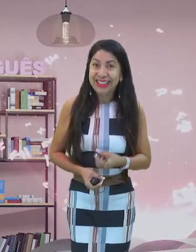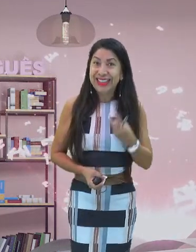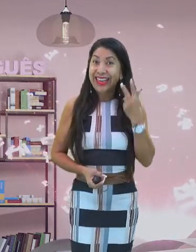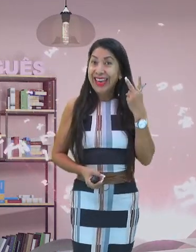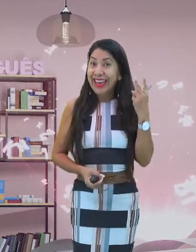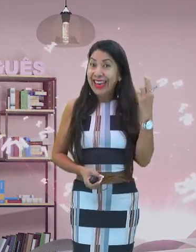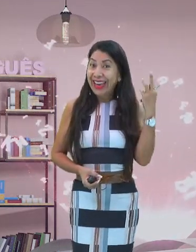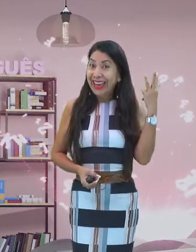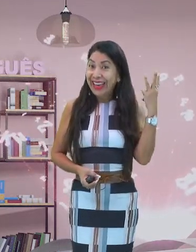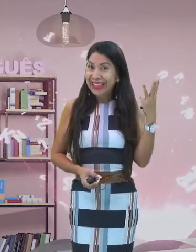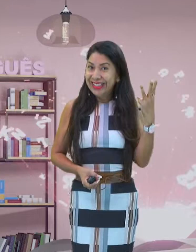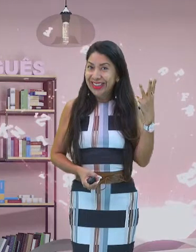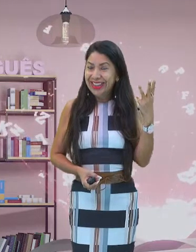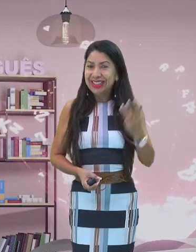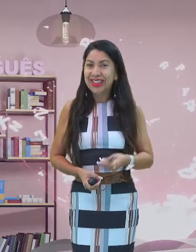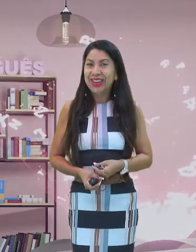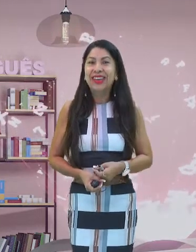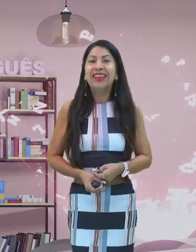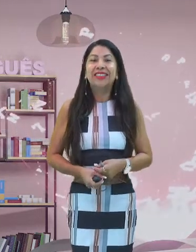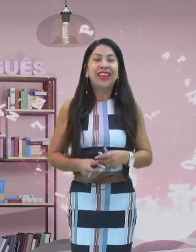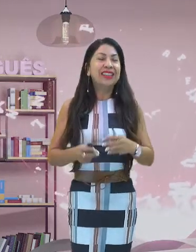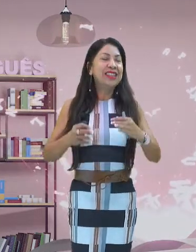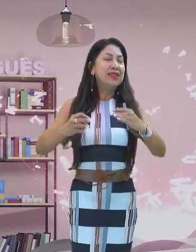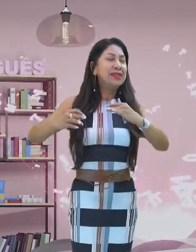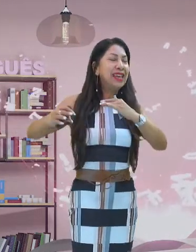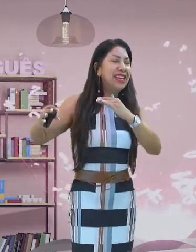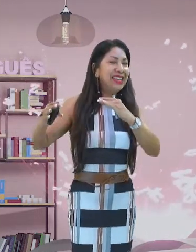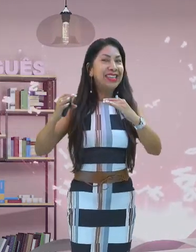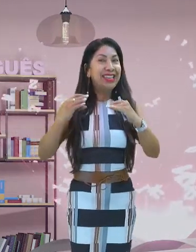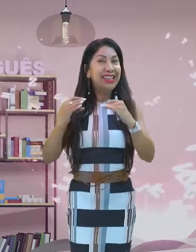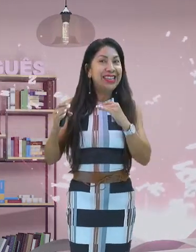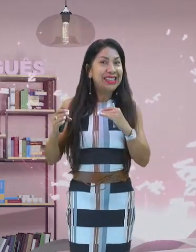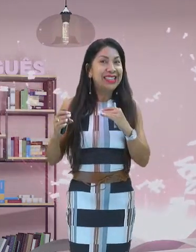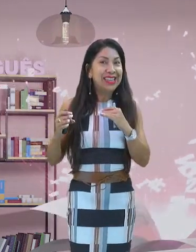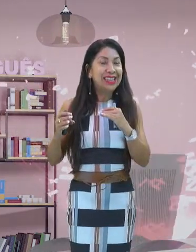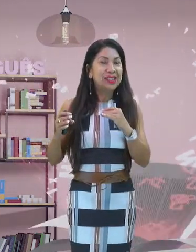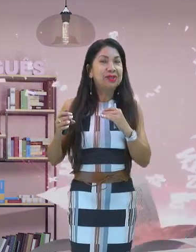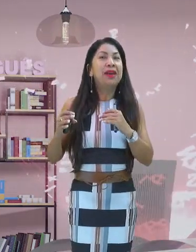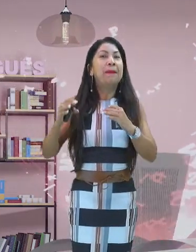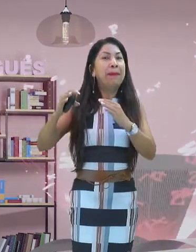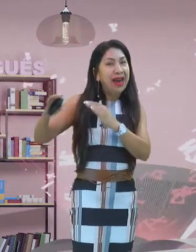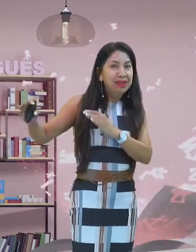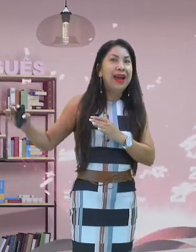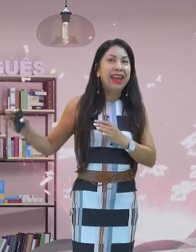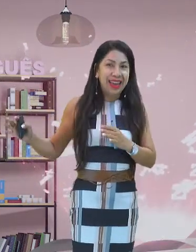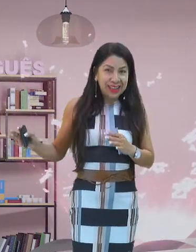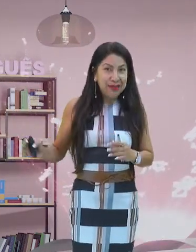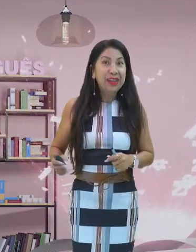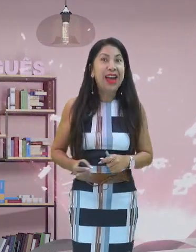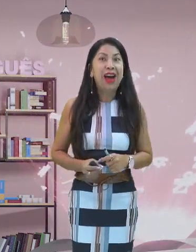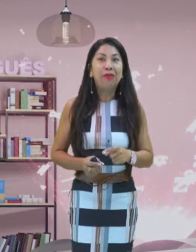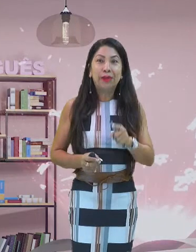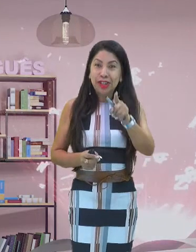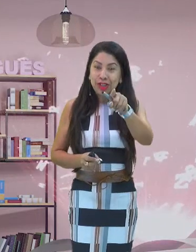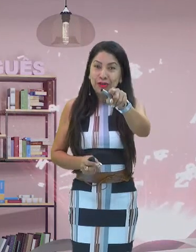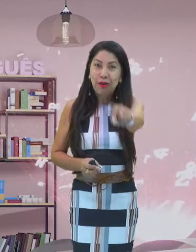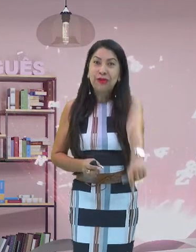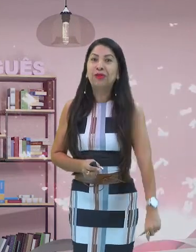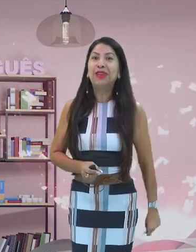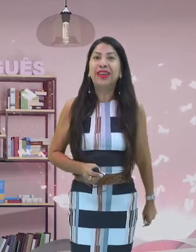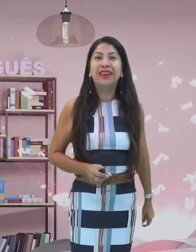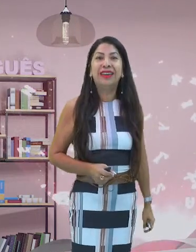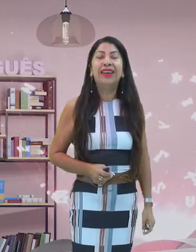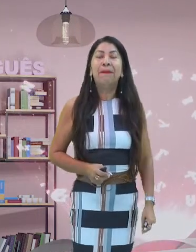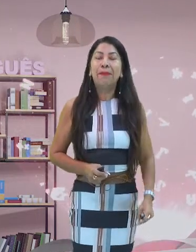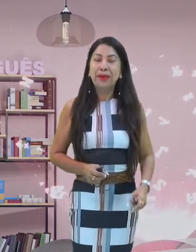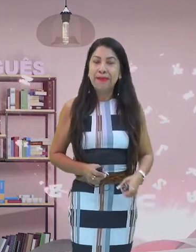unidade 3. Olha só, já estamos aí iniciando para uma reta final, para a gente